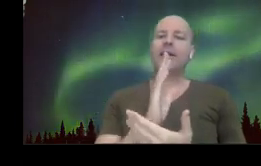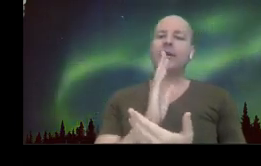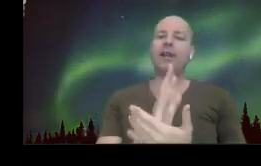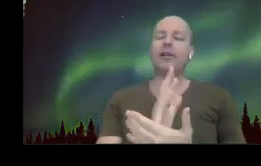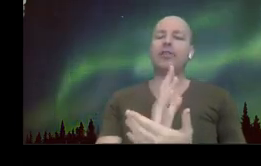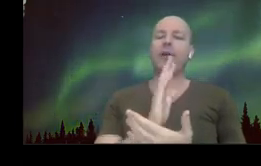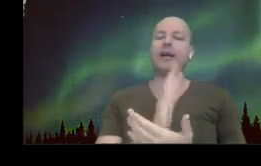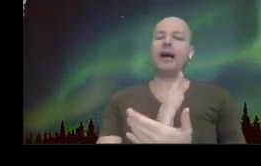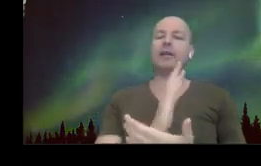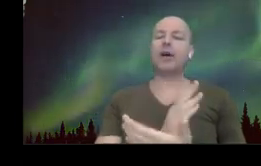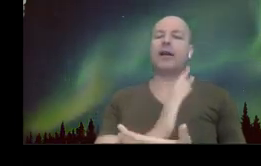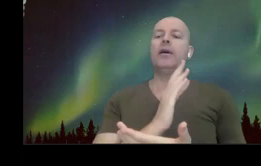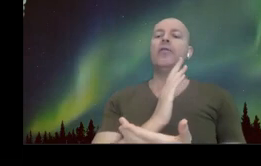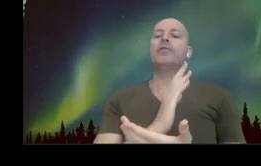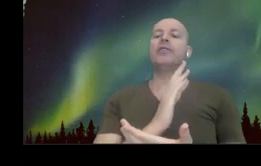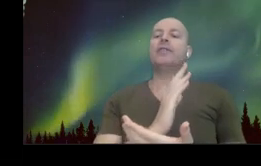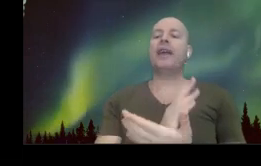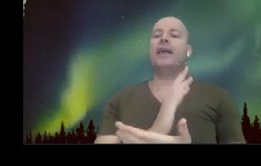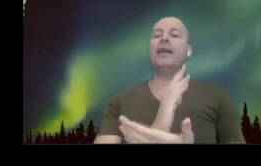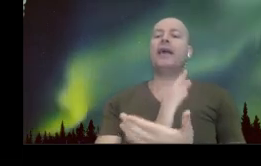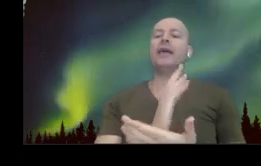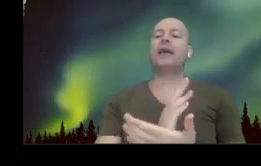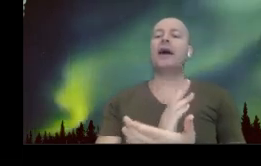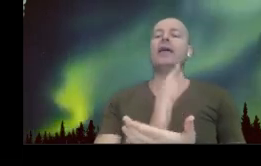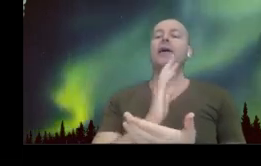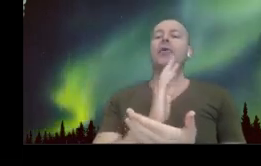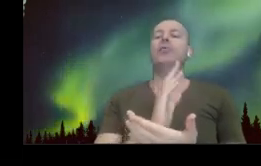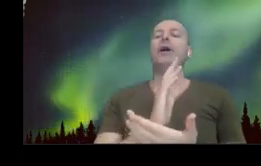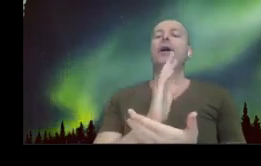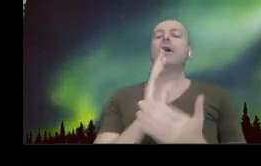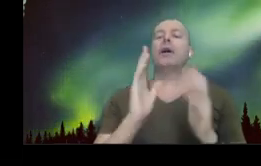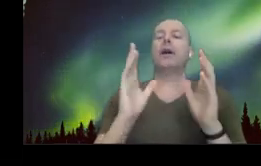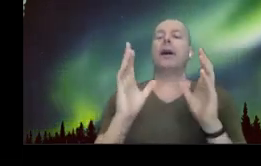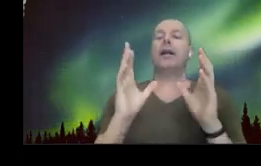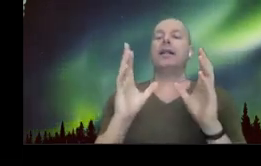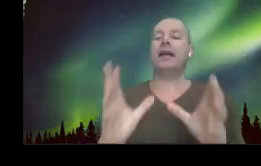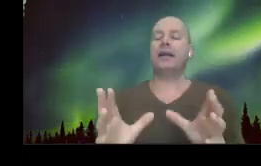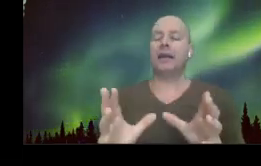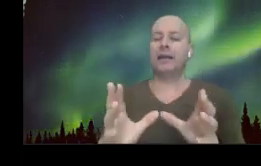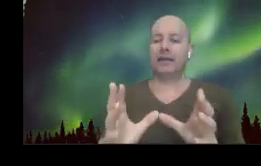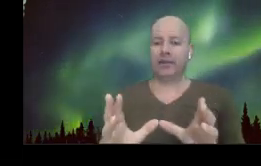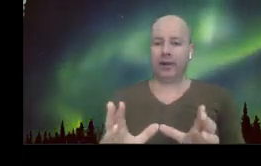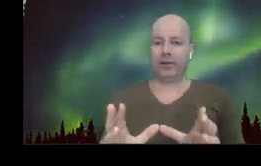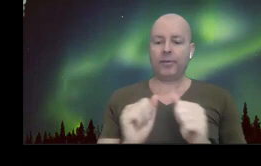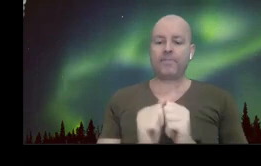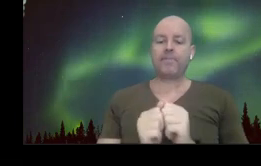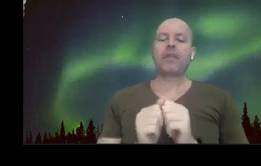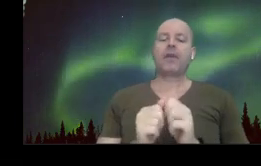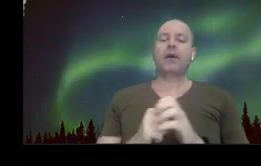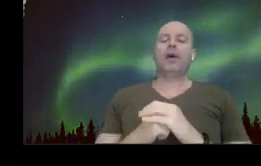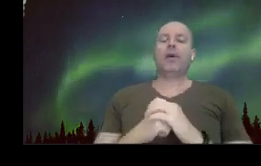para cada unidade, para cada lugar, você tem que criar uma lei, tá